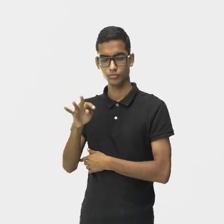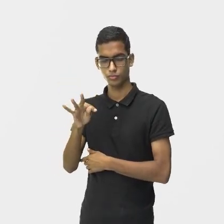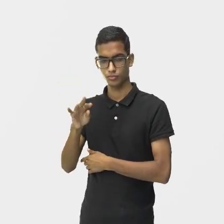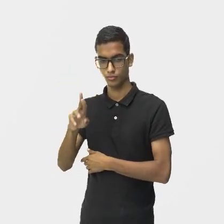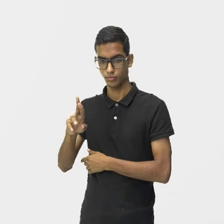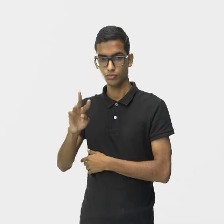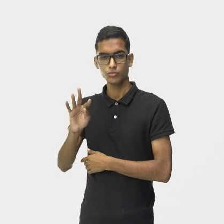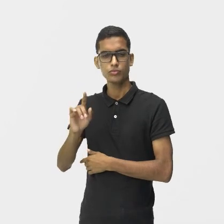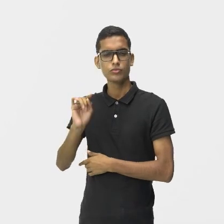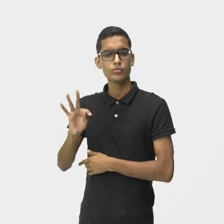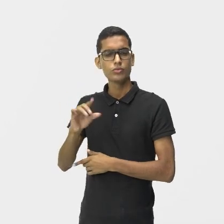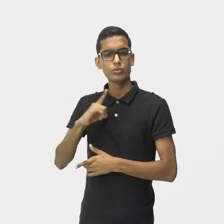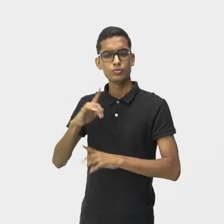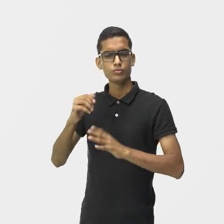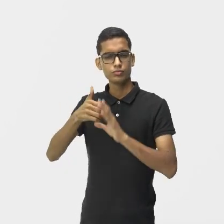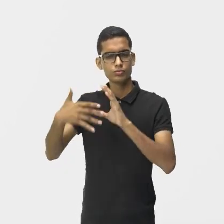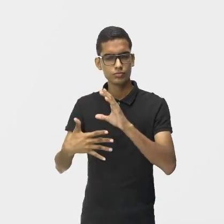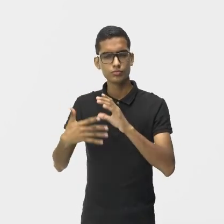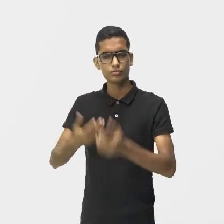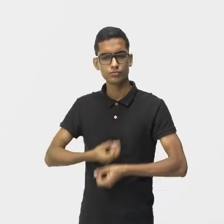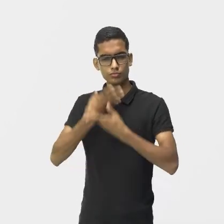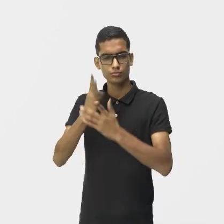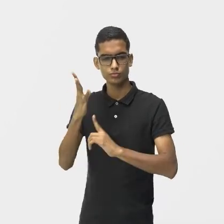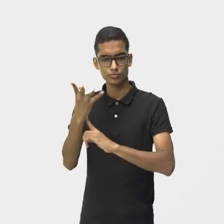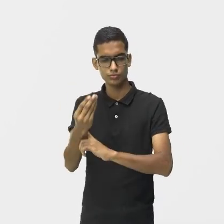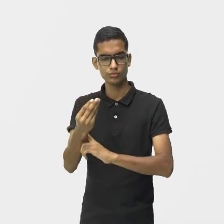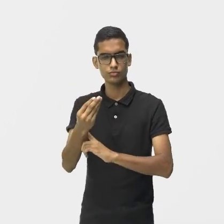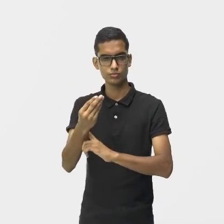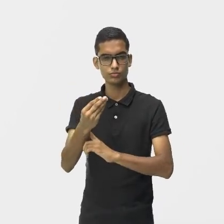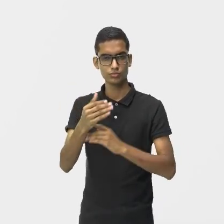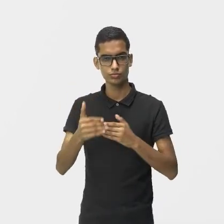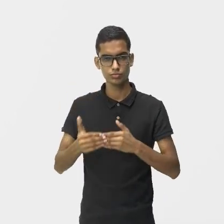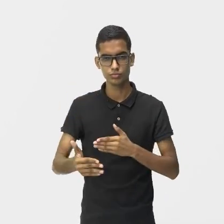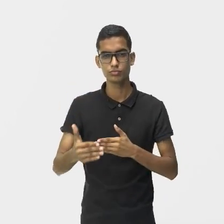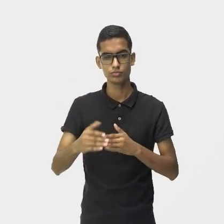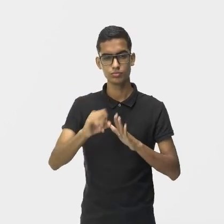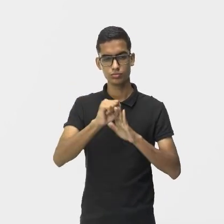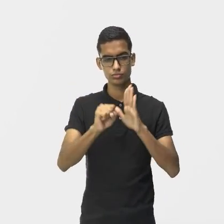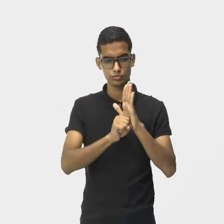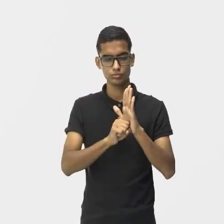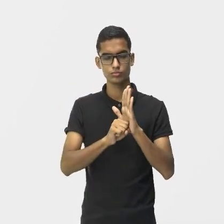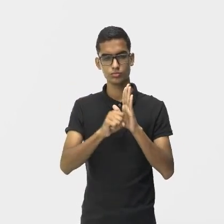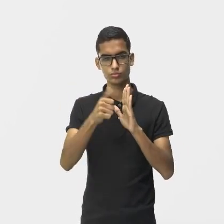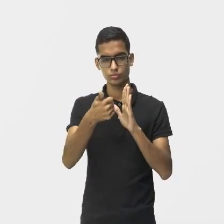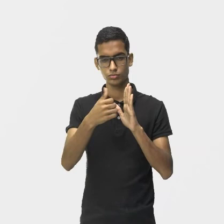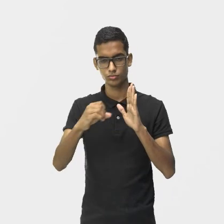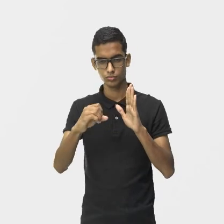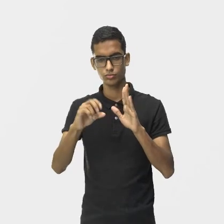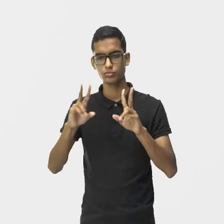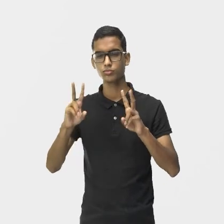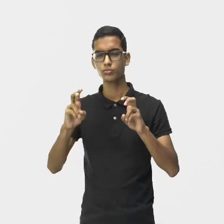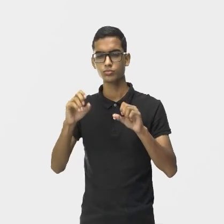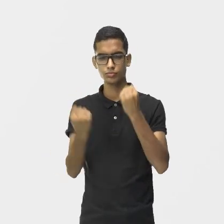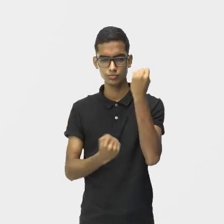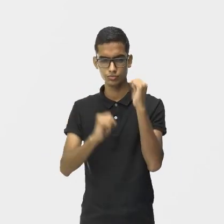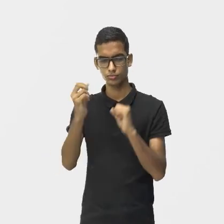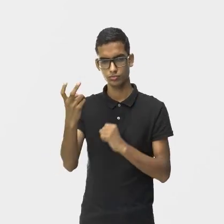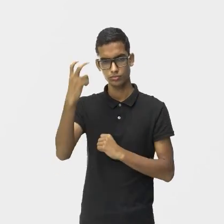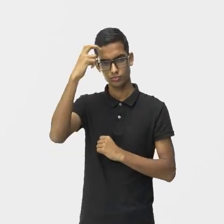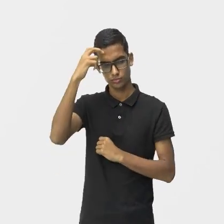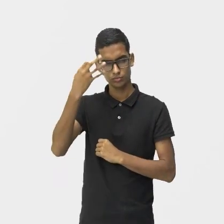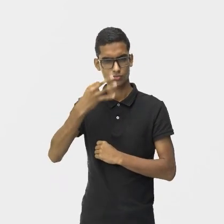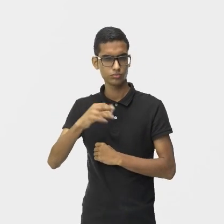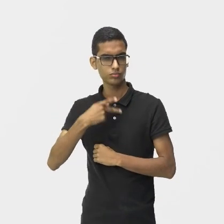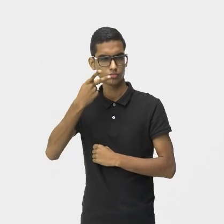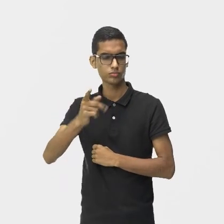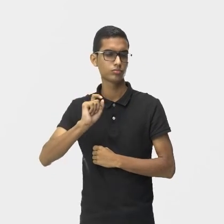artística a partir do século XIX. Sobre a indústria cultural, é correto afirmar que vocês